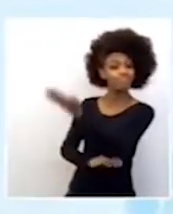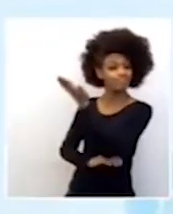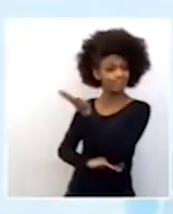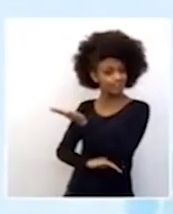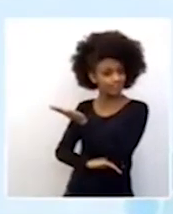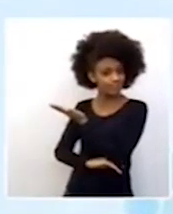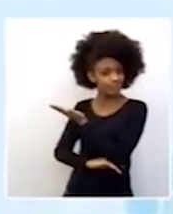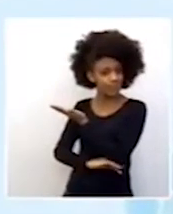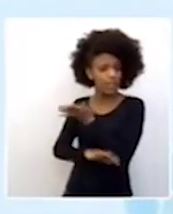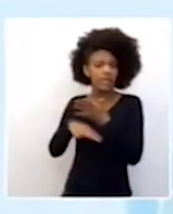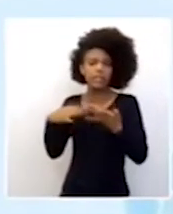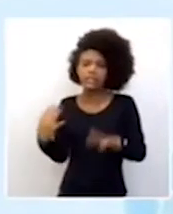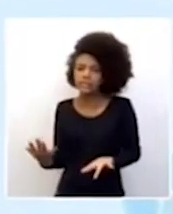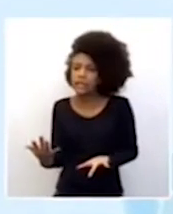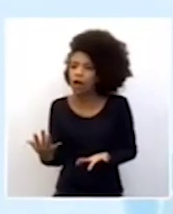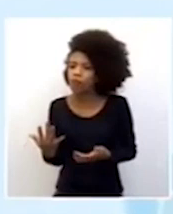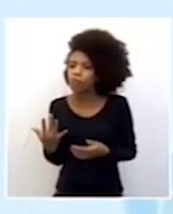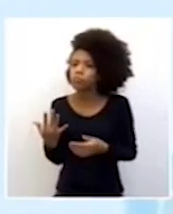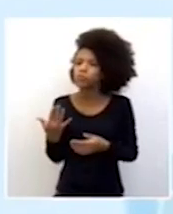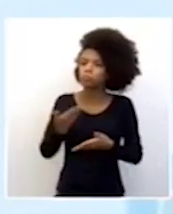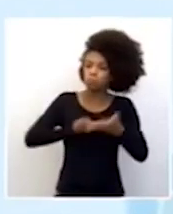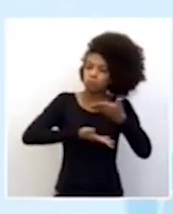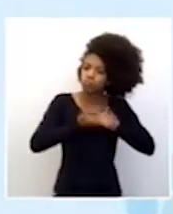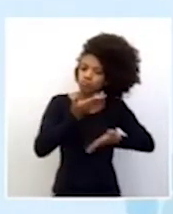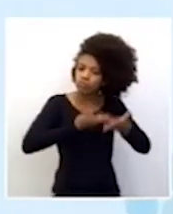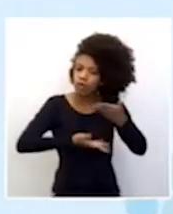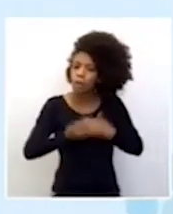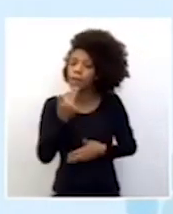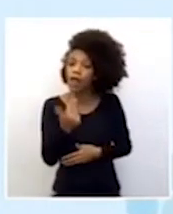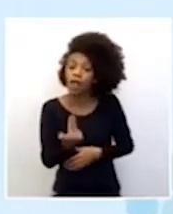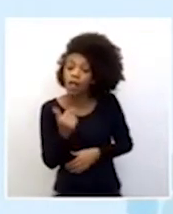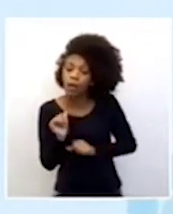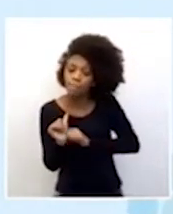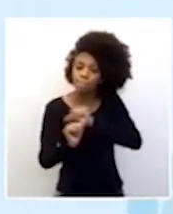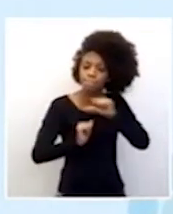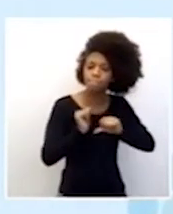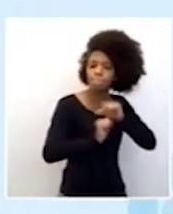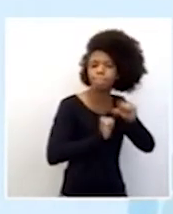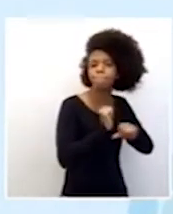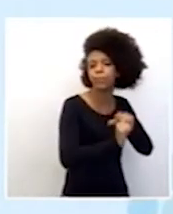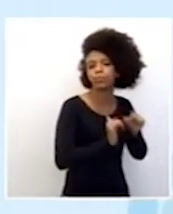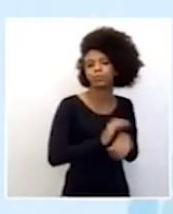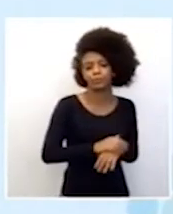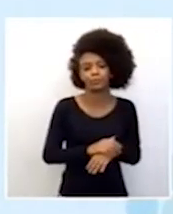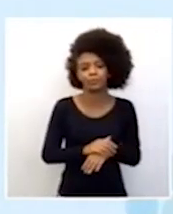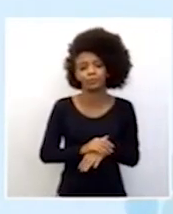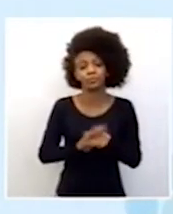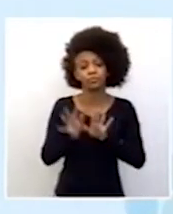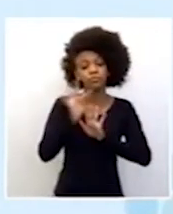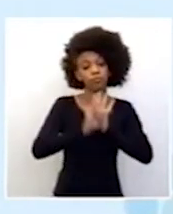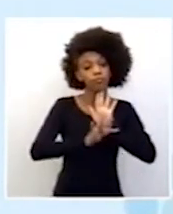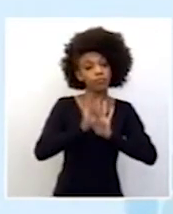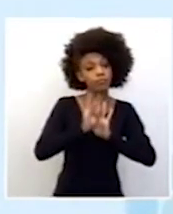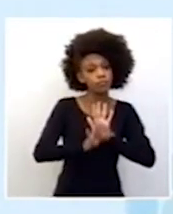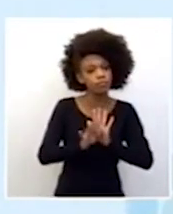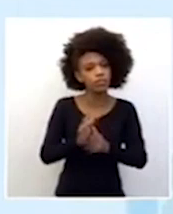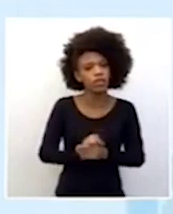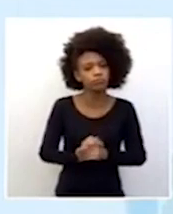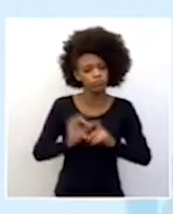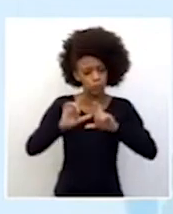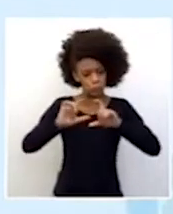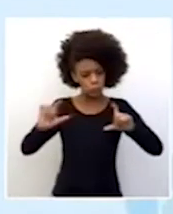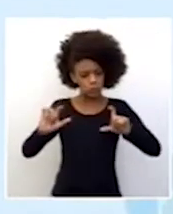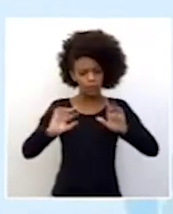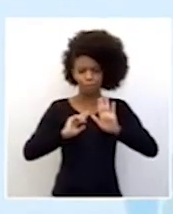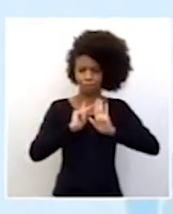refletir um pouco sobre a variação que a língua portuguesa sofre com o passar do tempo. O texto a seguir é o trecho de uma série